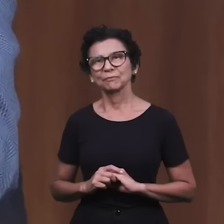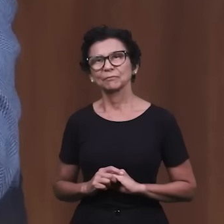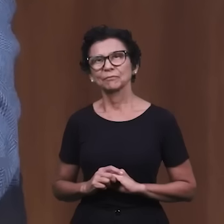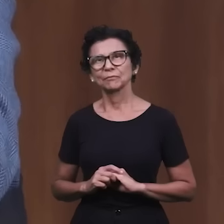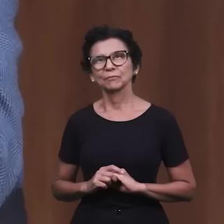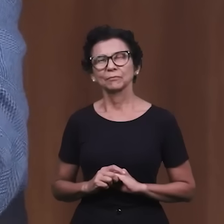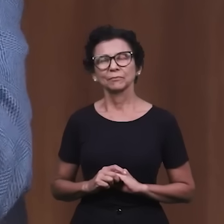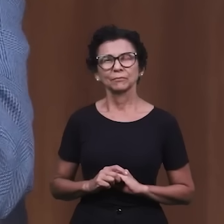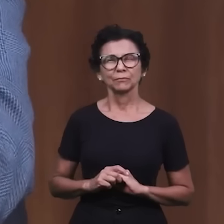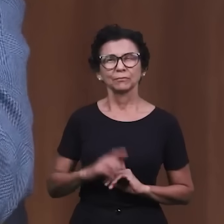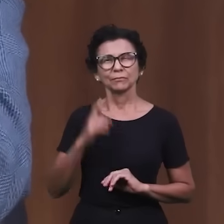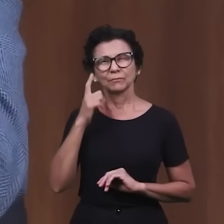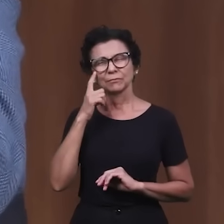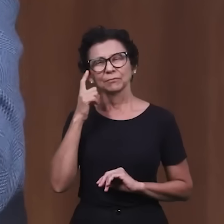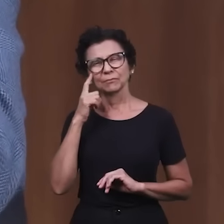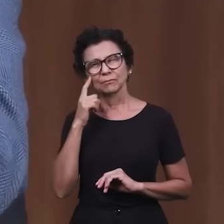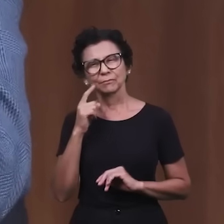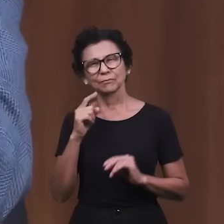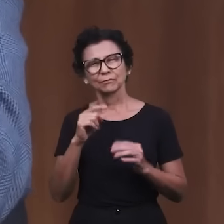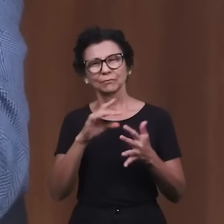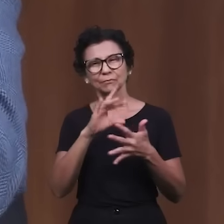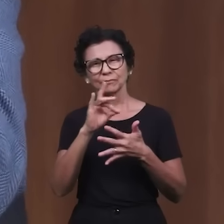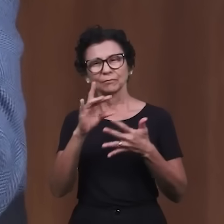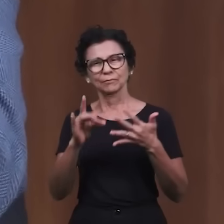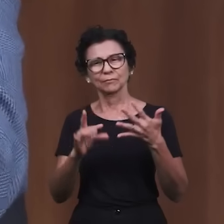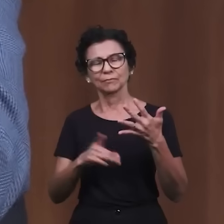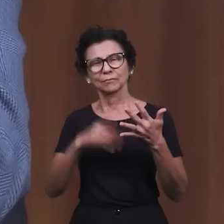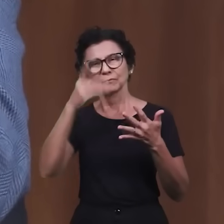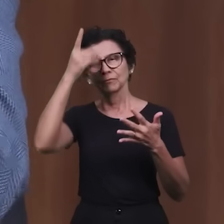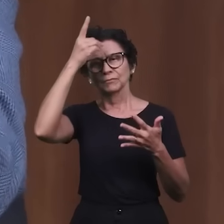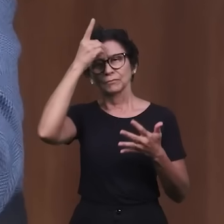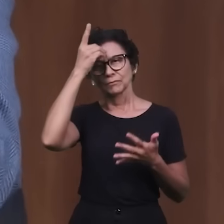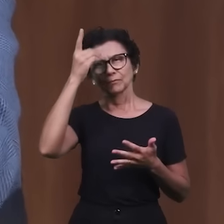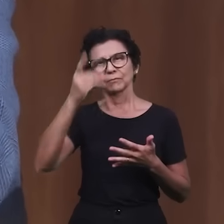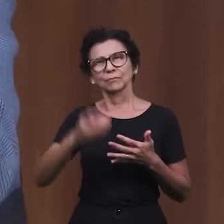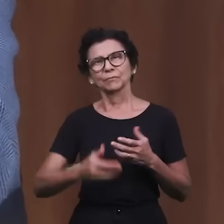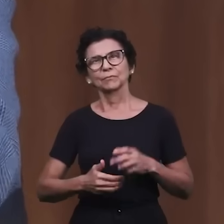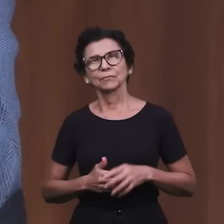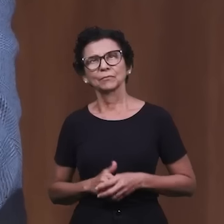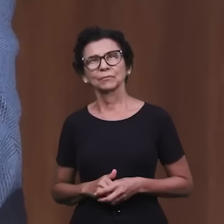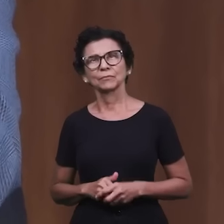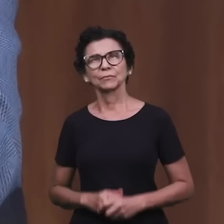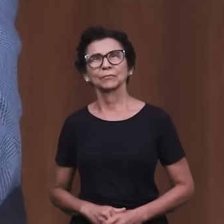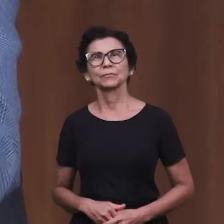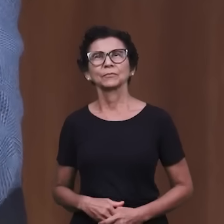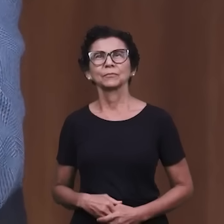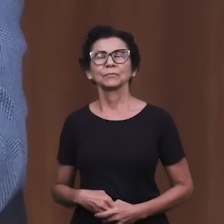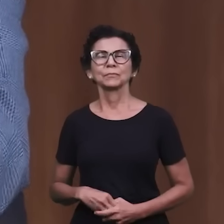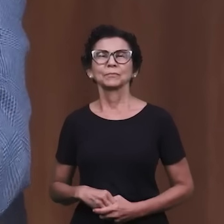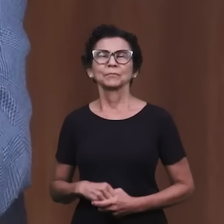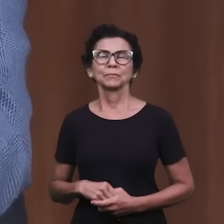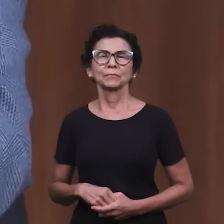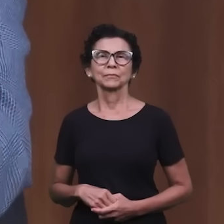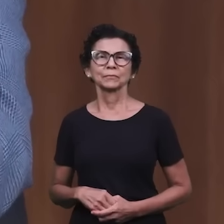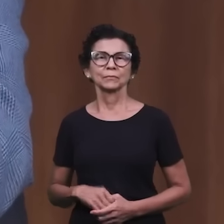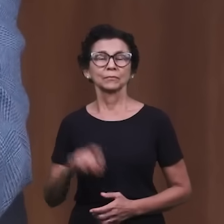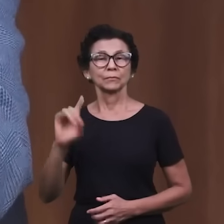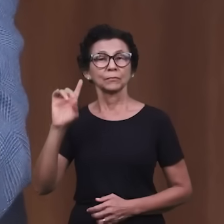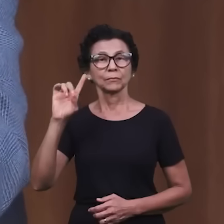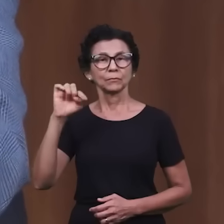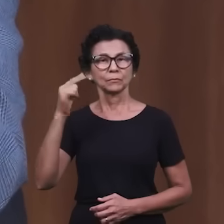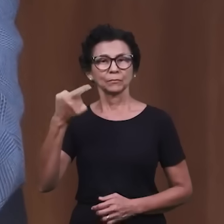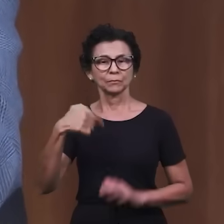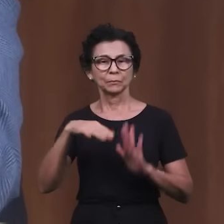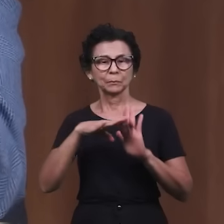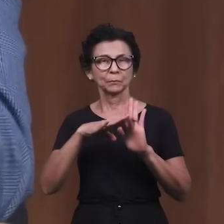trabalhar depois dom por dom, como é que é feito isso, como é que eles são exercitados dentro da igreja, mas isso nos nossos